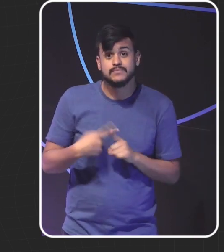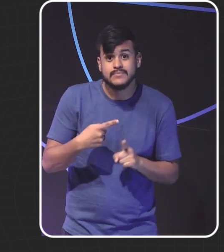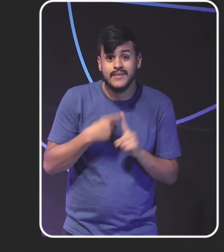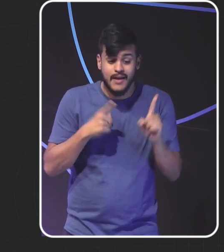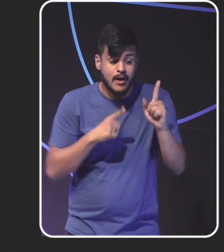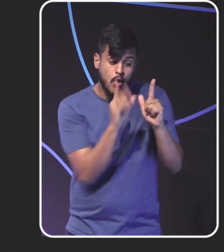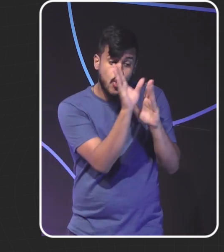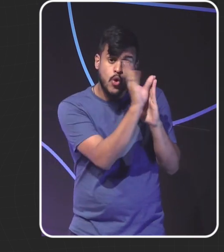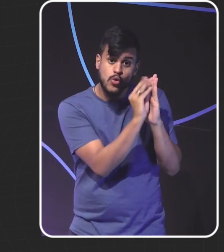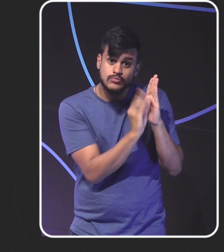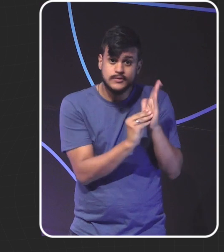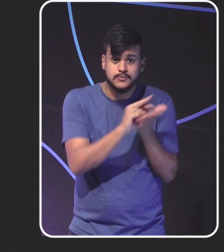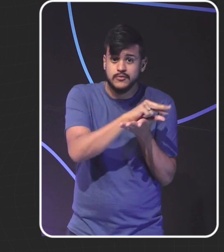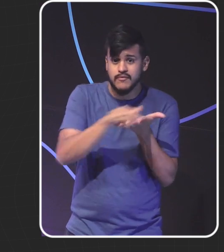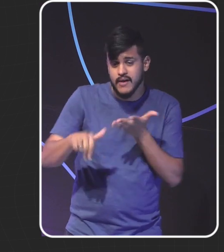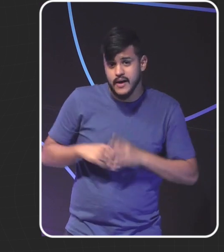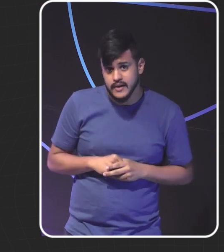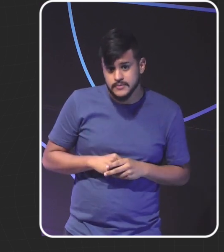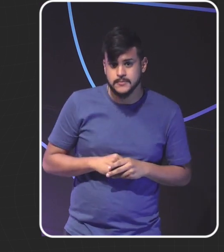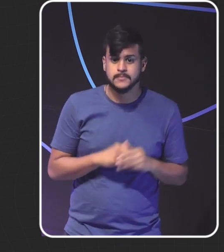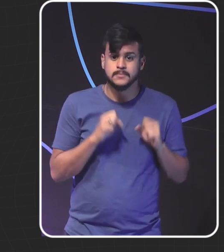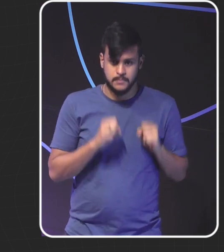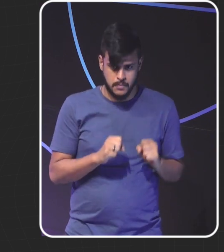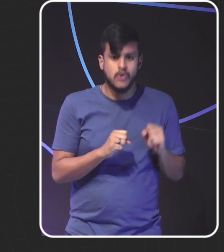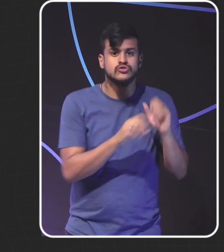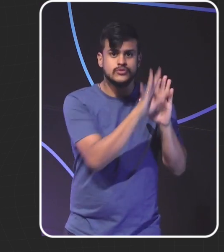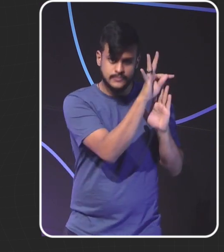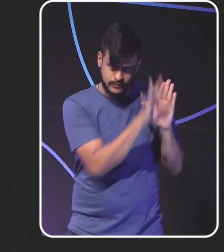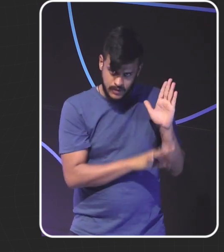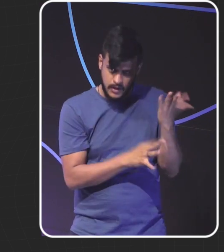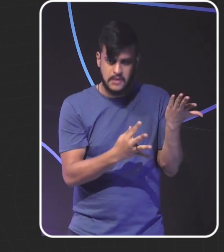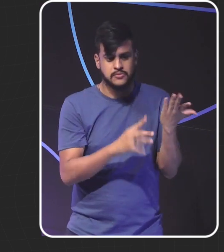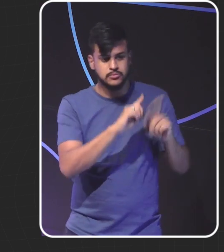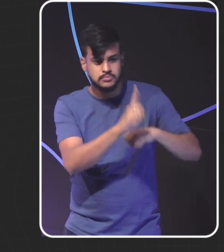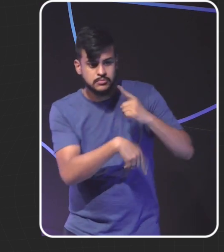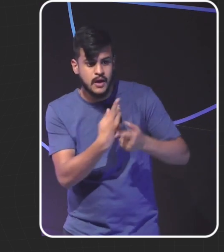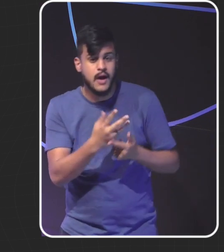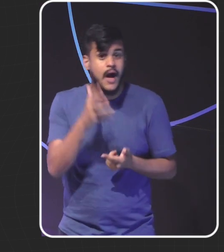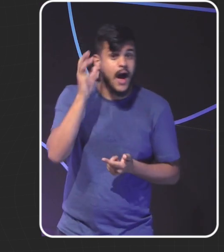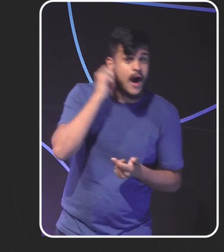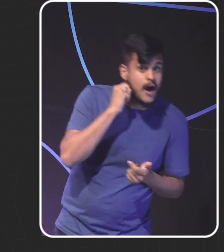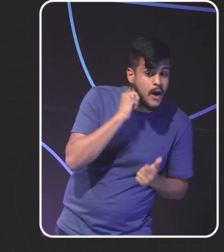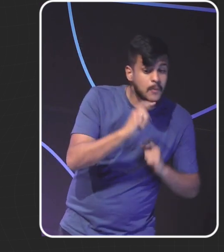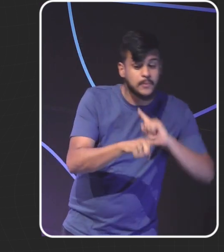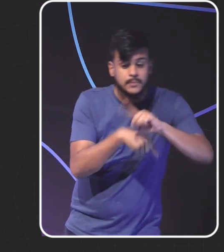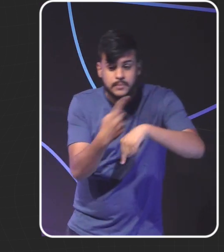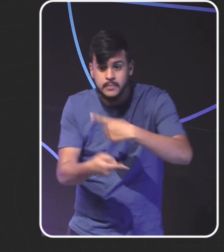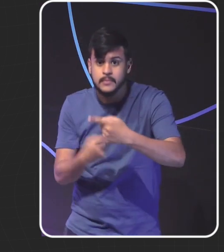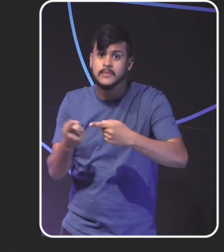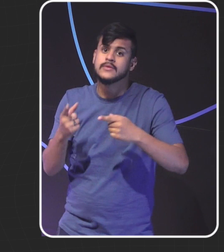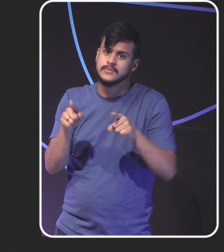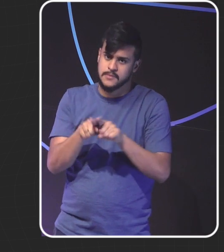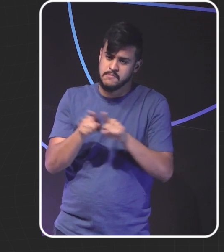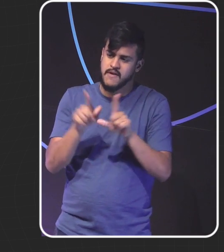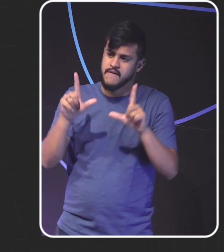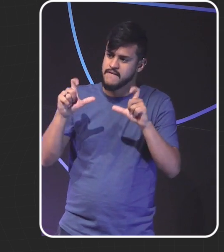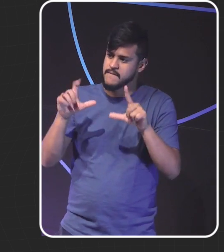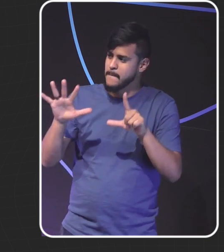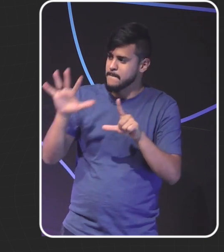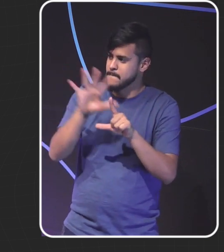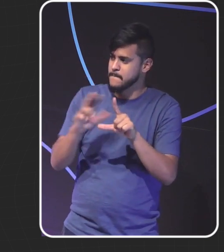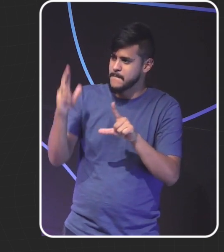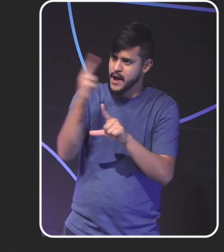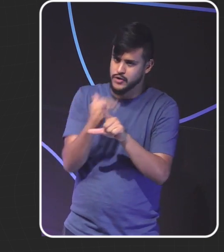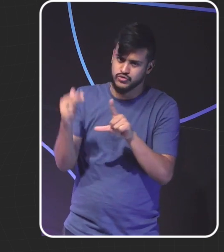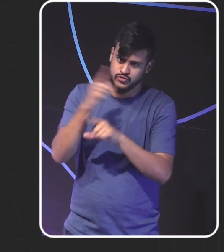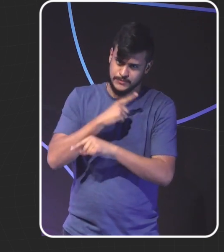que são desde texto, passando por áudio e chegando na parte de imagens, né? E